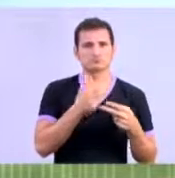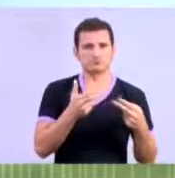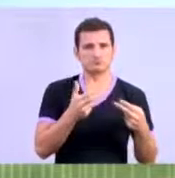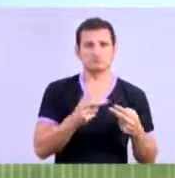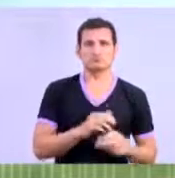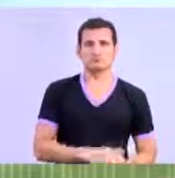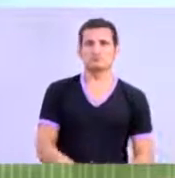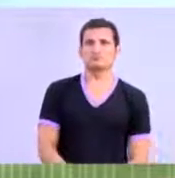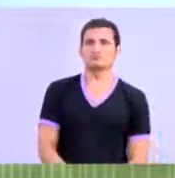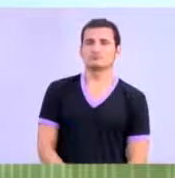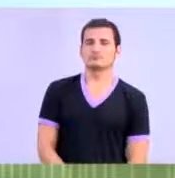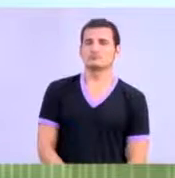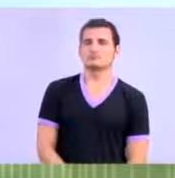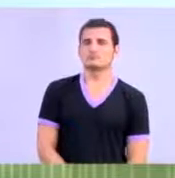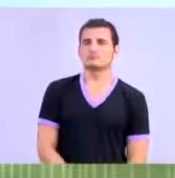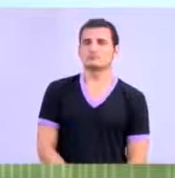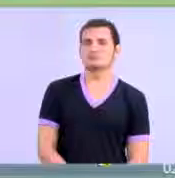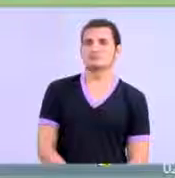alocados.